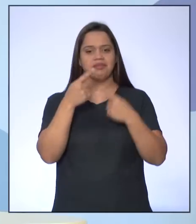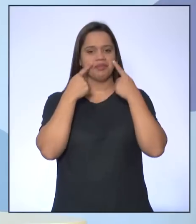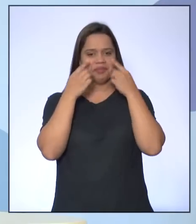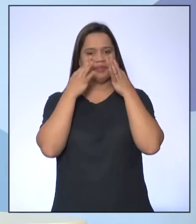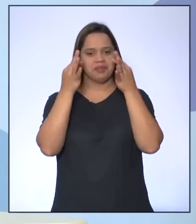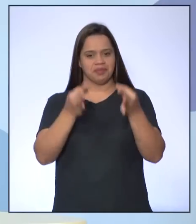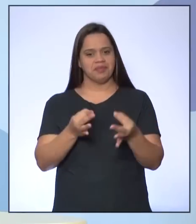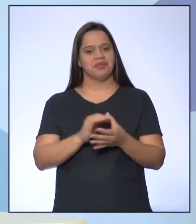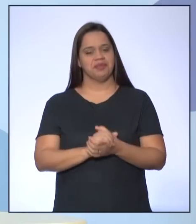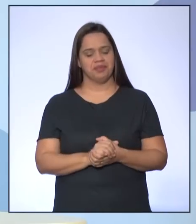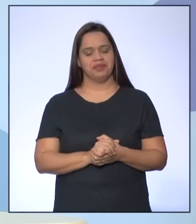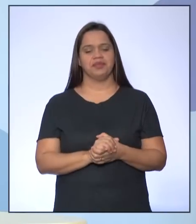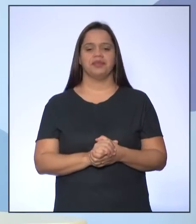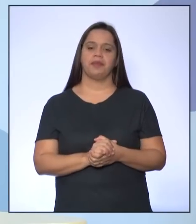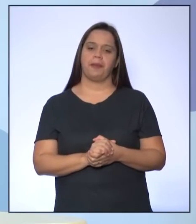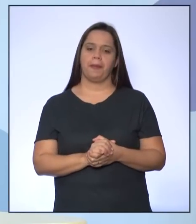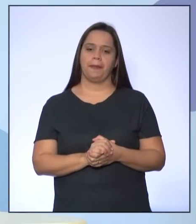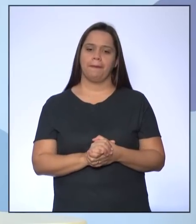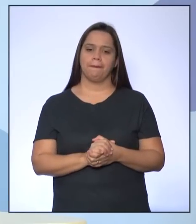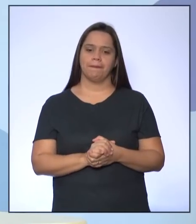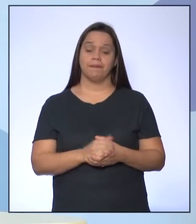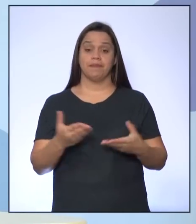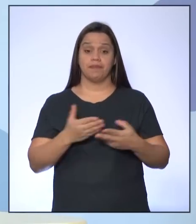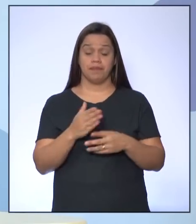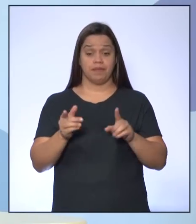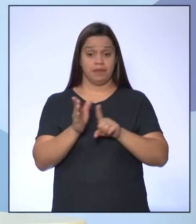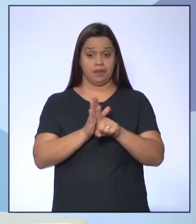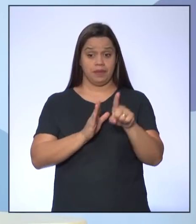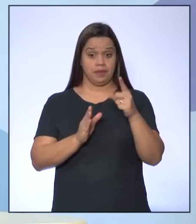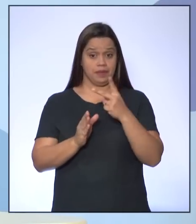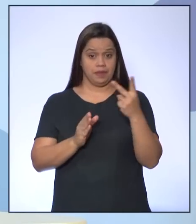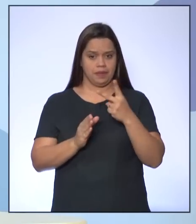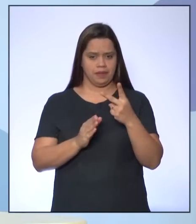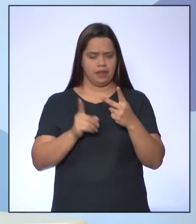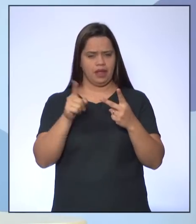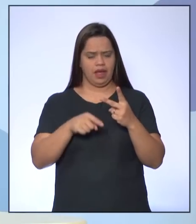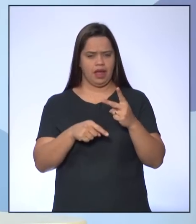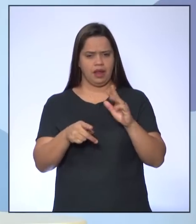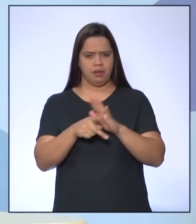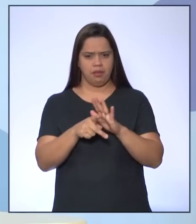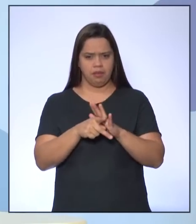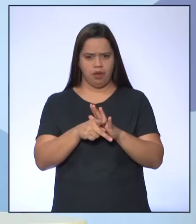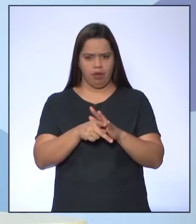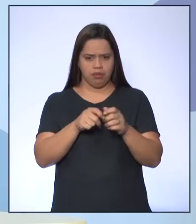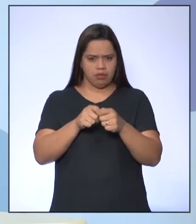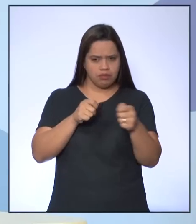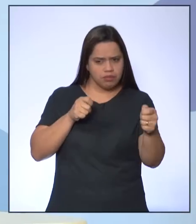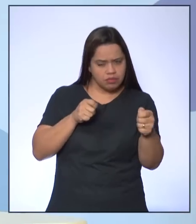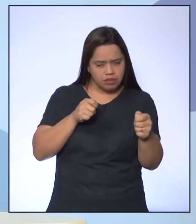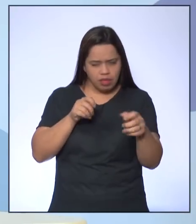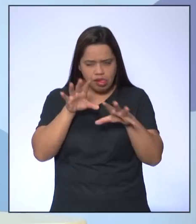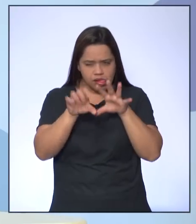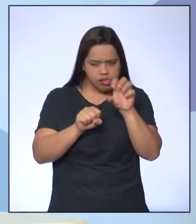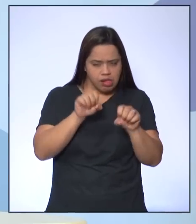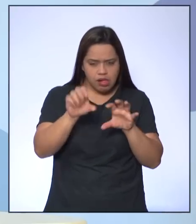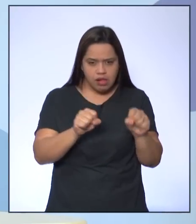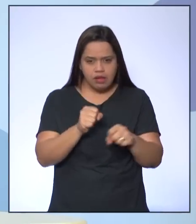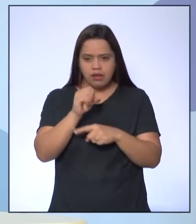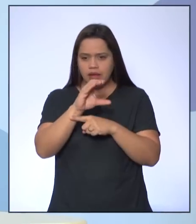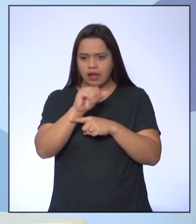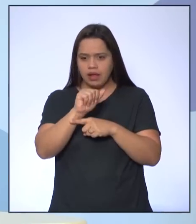atenção. A questão 2. Eram caçadores ou coletores? Aí já é um pouquinho mais difícil essa